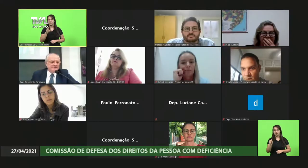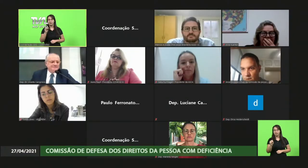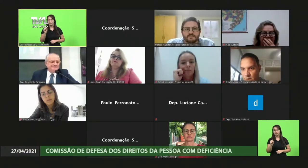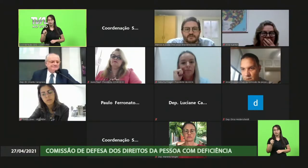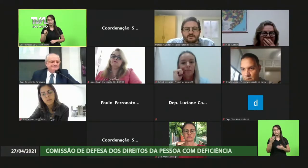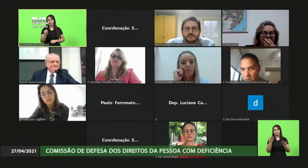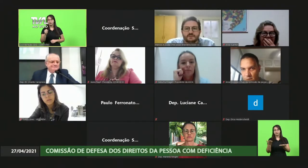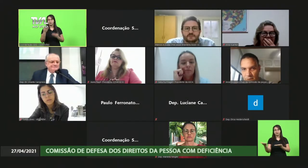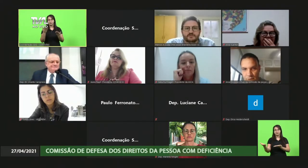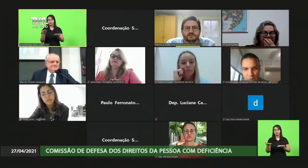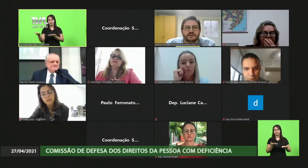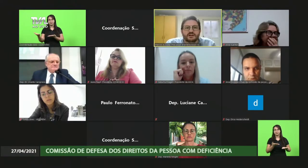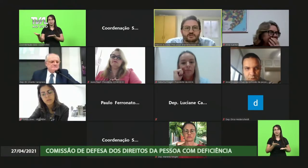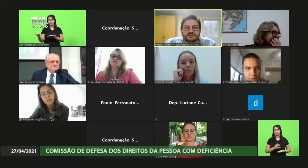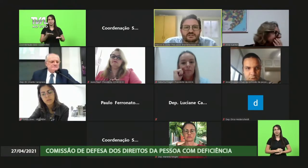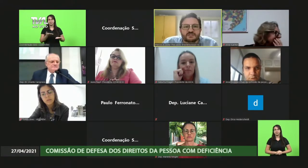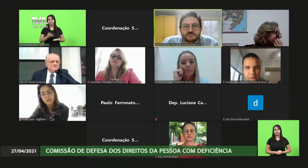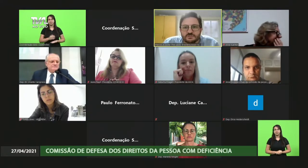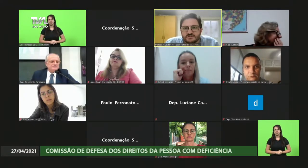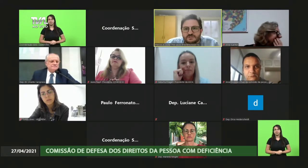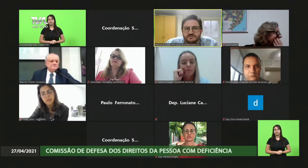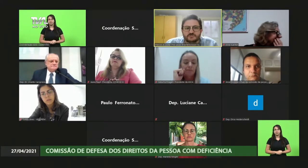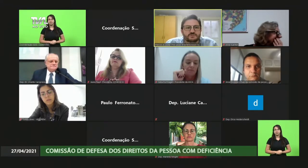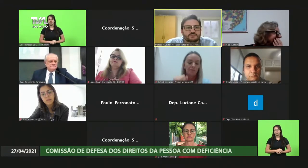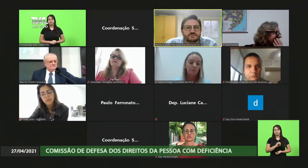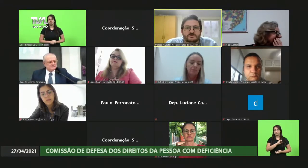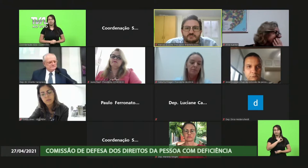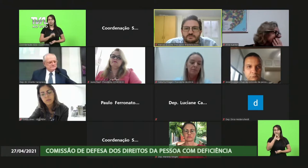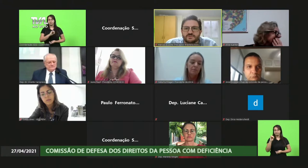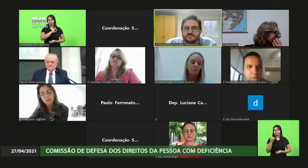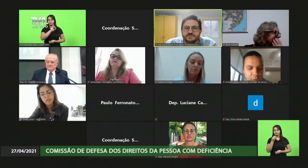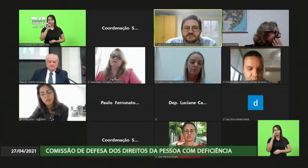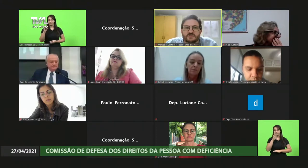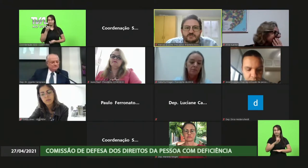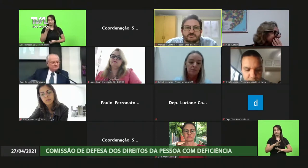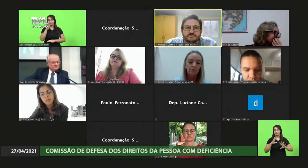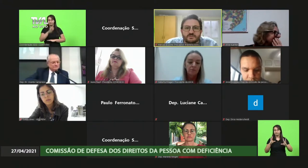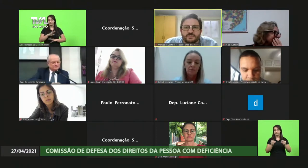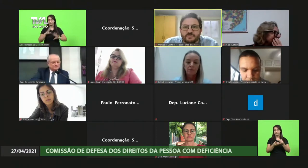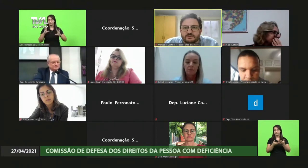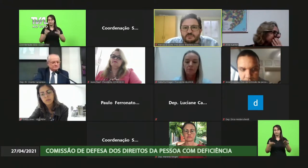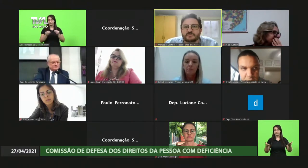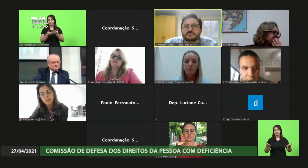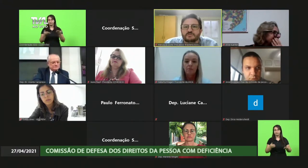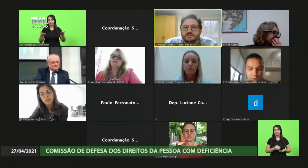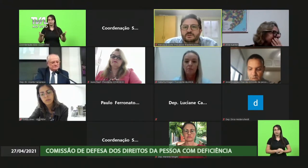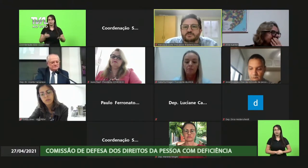palavra. Olá, boa tarde a todas e a todos.